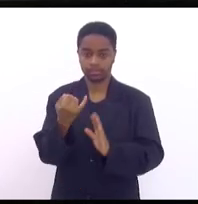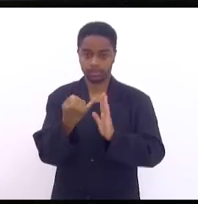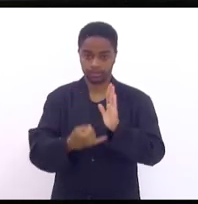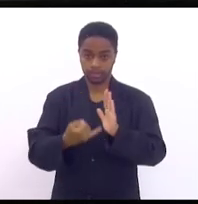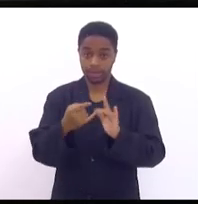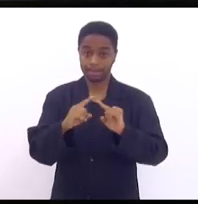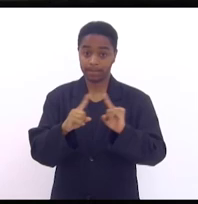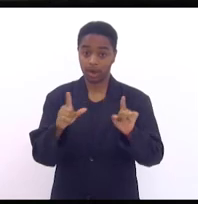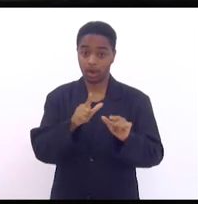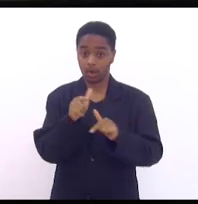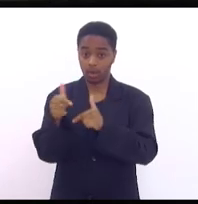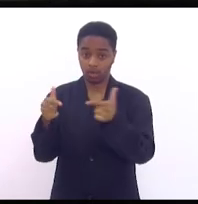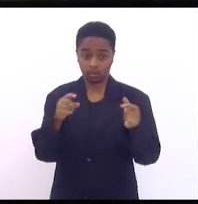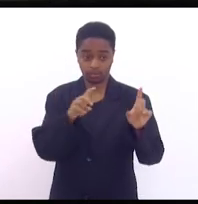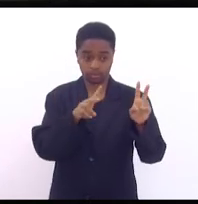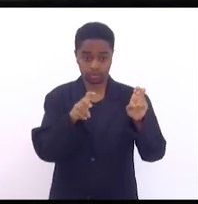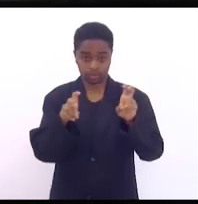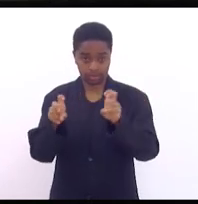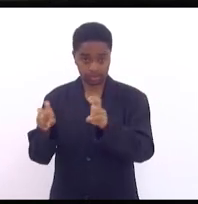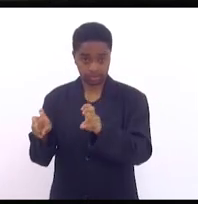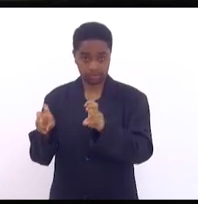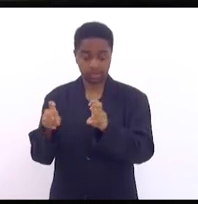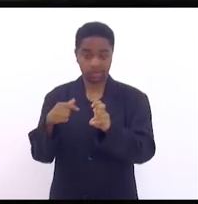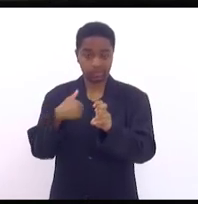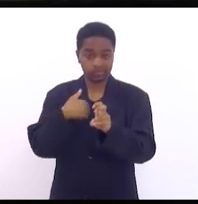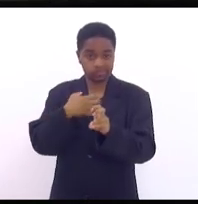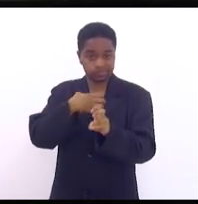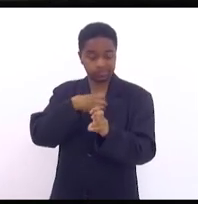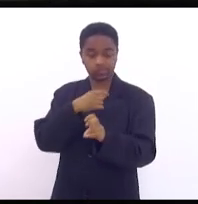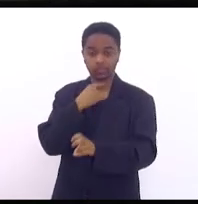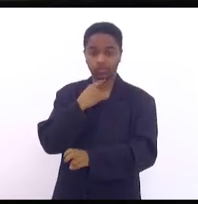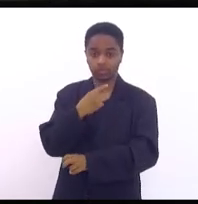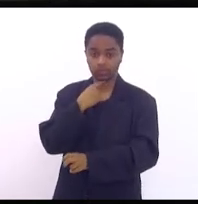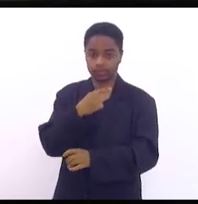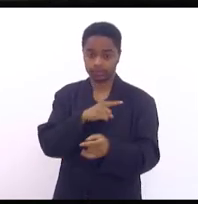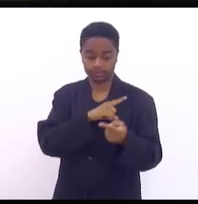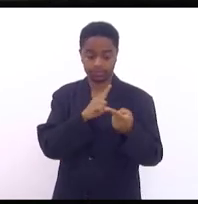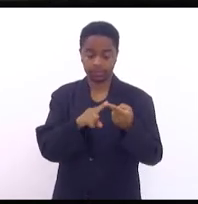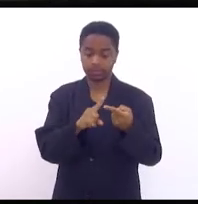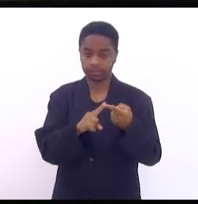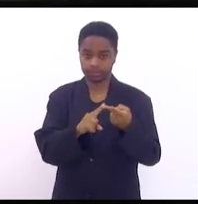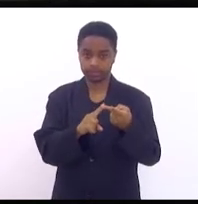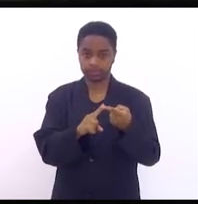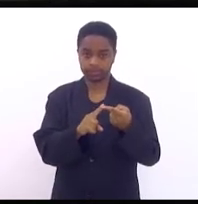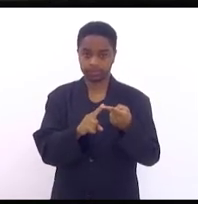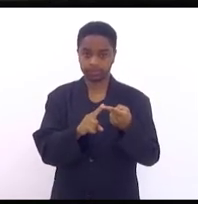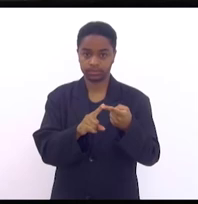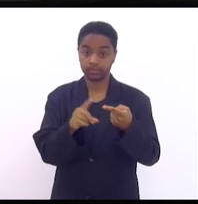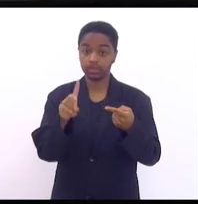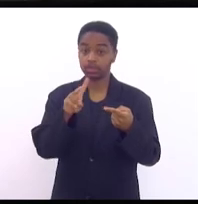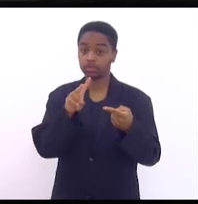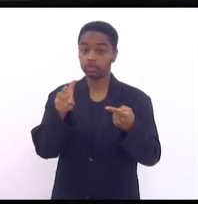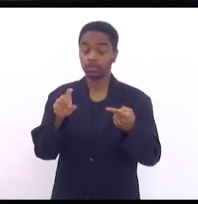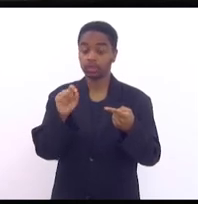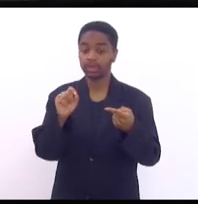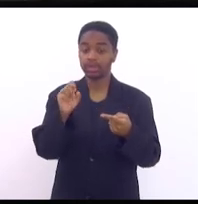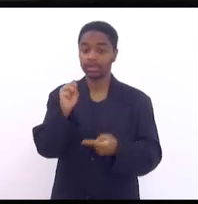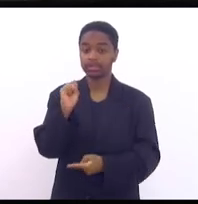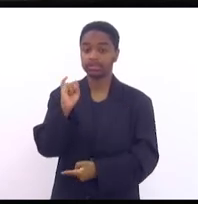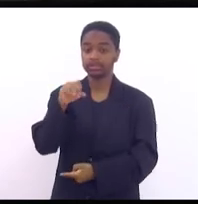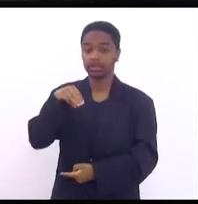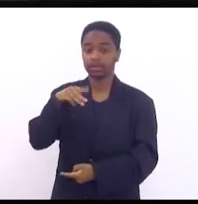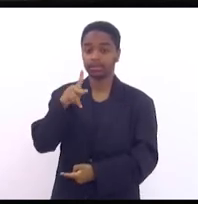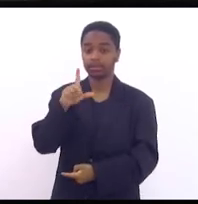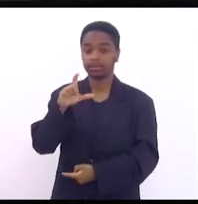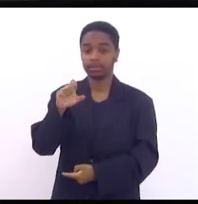questões me fazem, deputada Marta Rocha, ter dúvidas. A primeira delas é sobre o Simples Nacional.